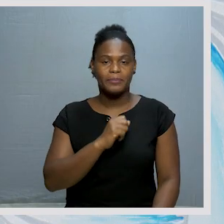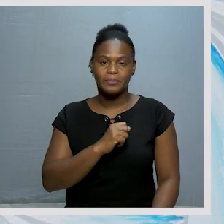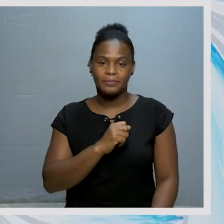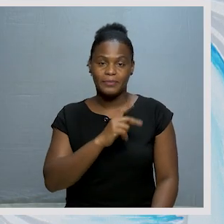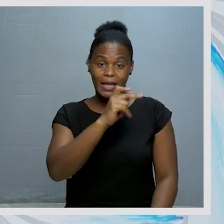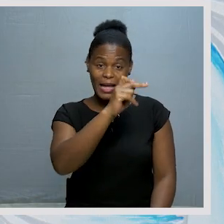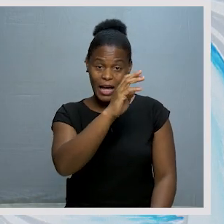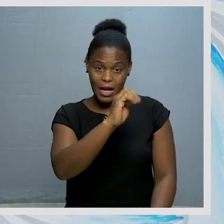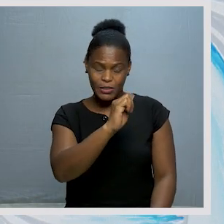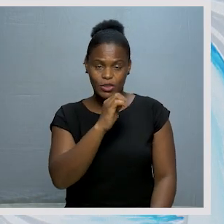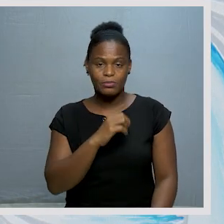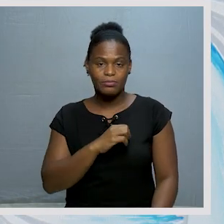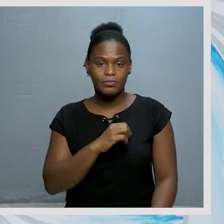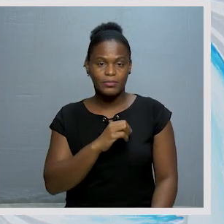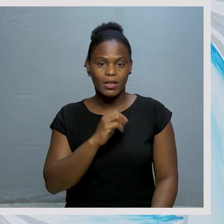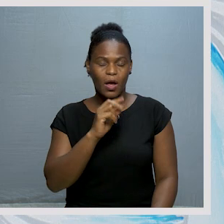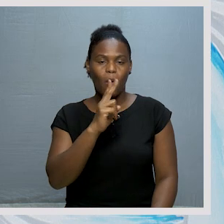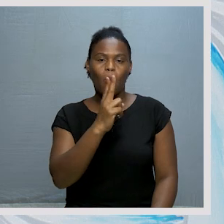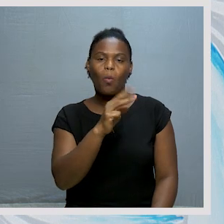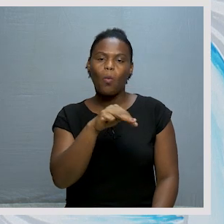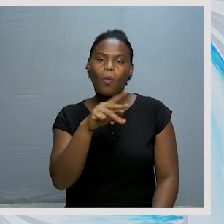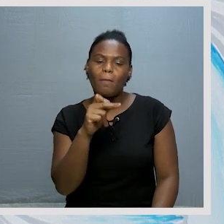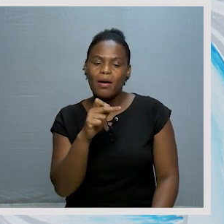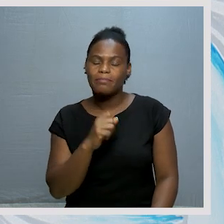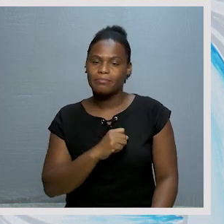as, uma, umas.